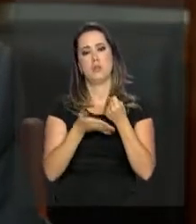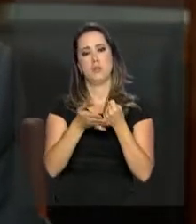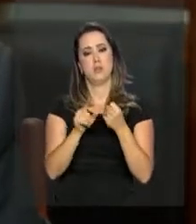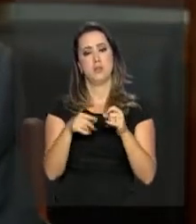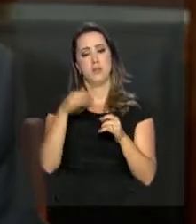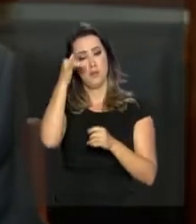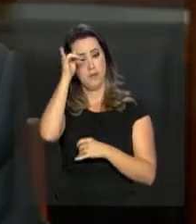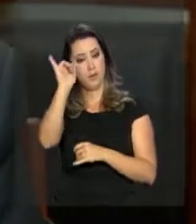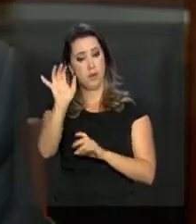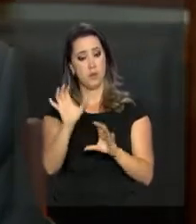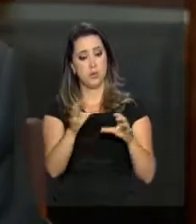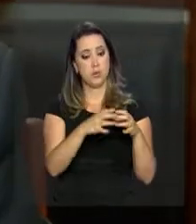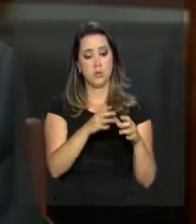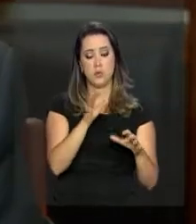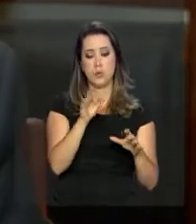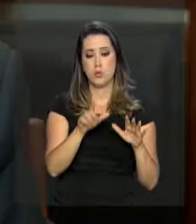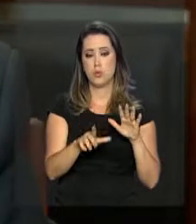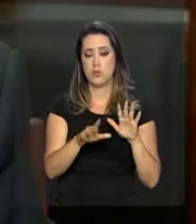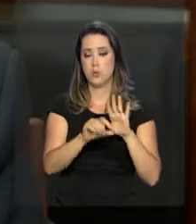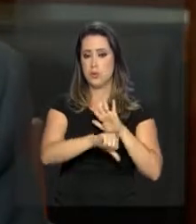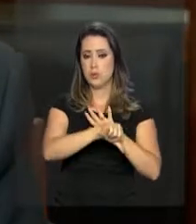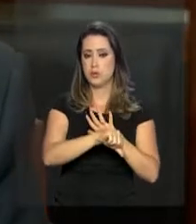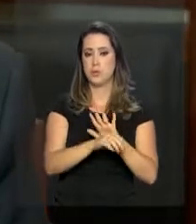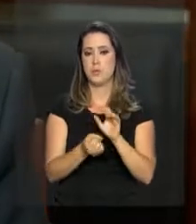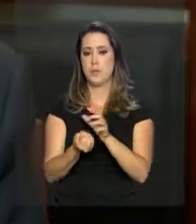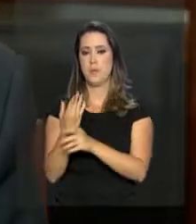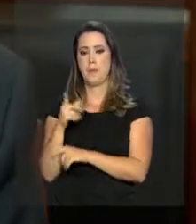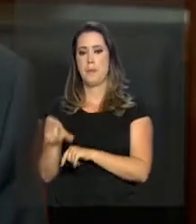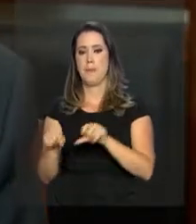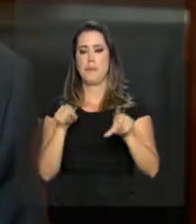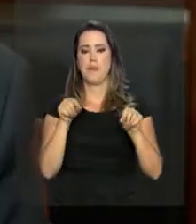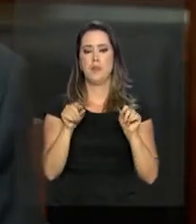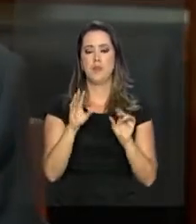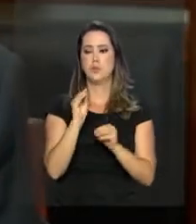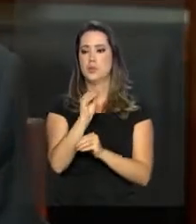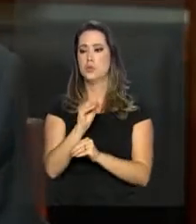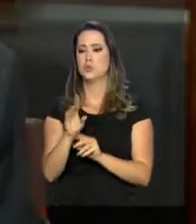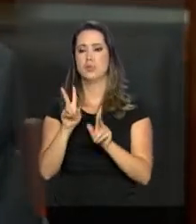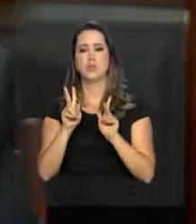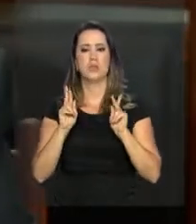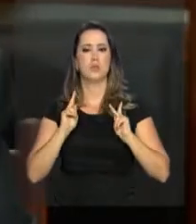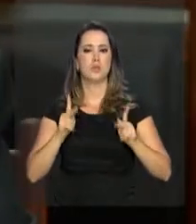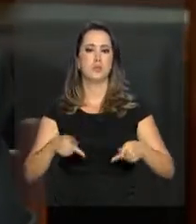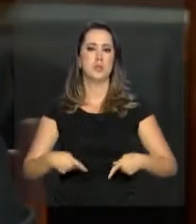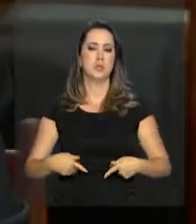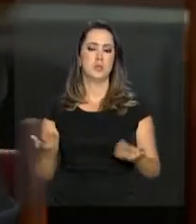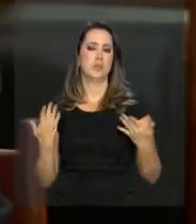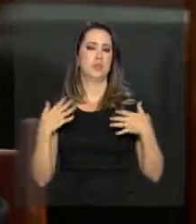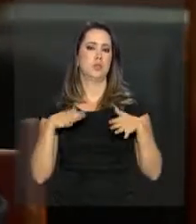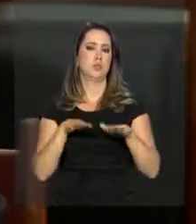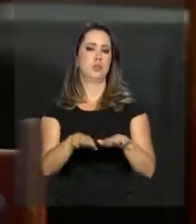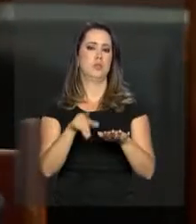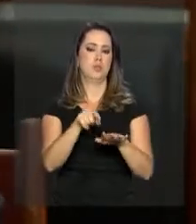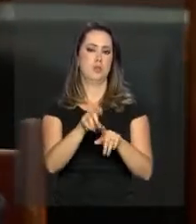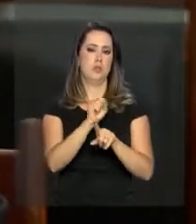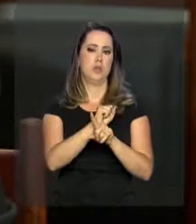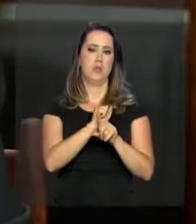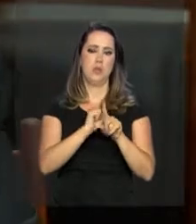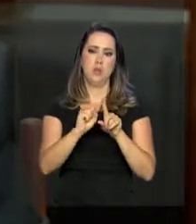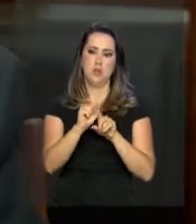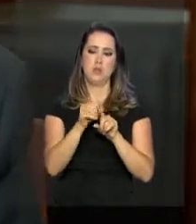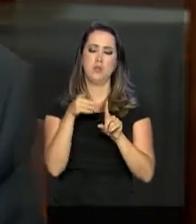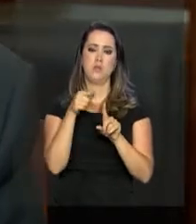grandes facções criando além de opções humanitárias de trabalho de reinserção de ressocialização